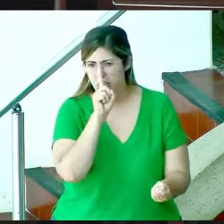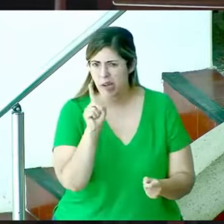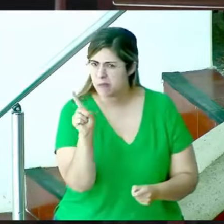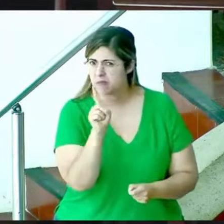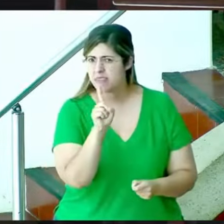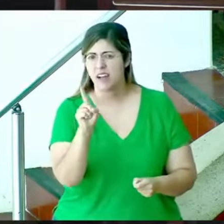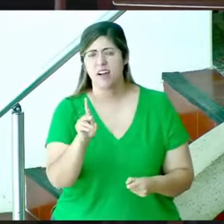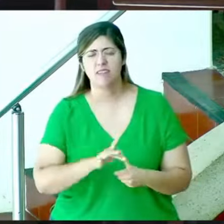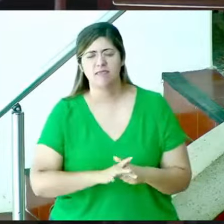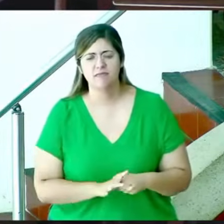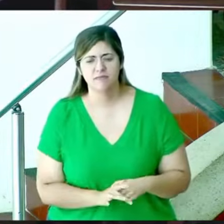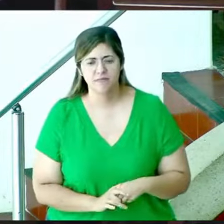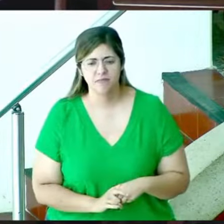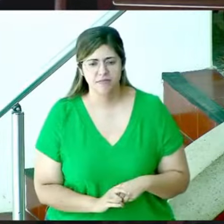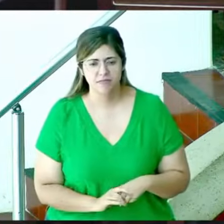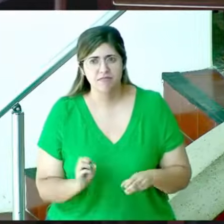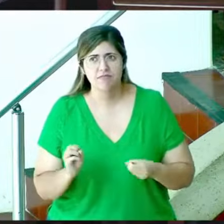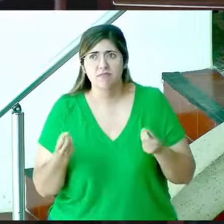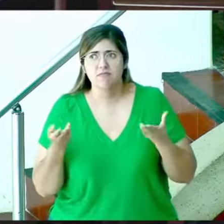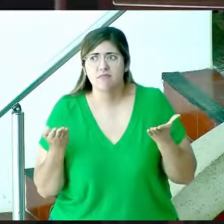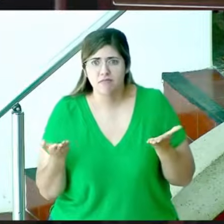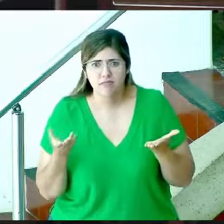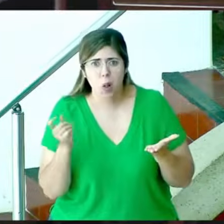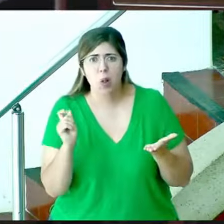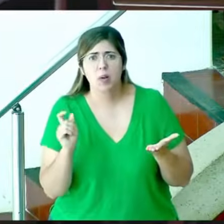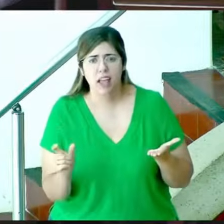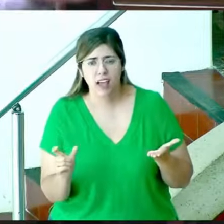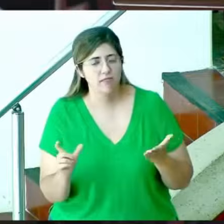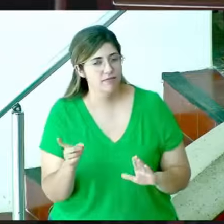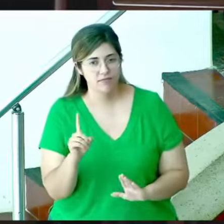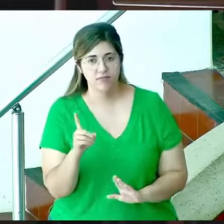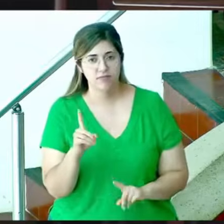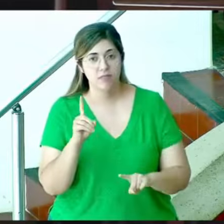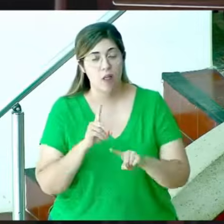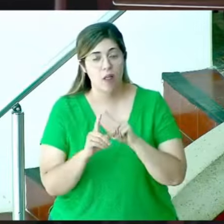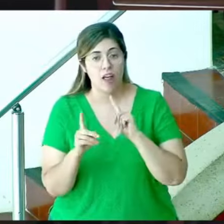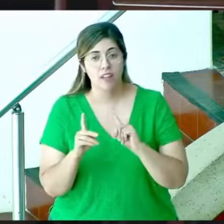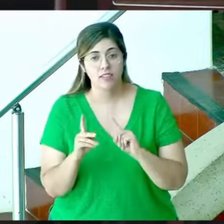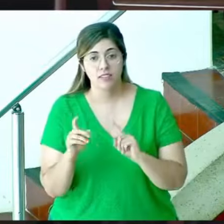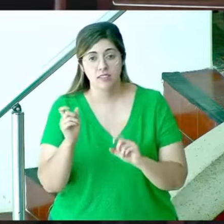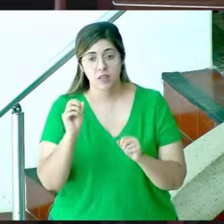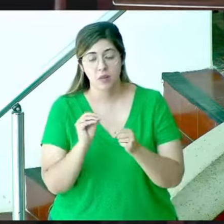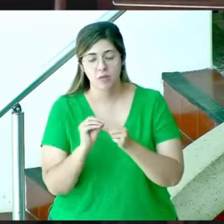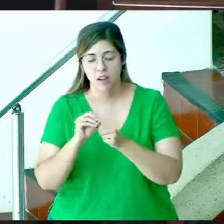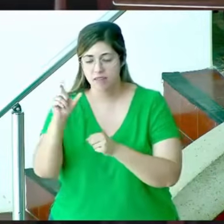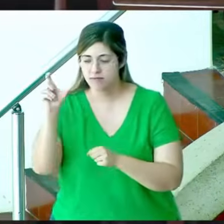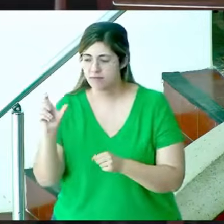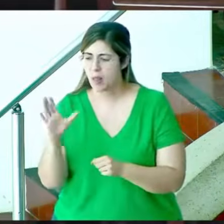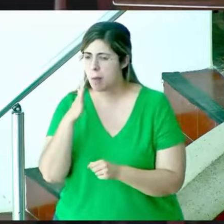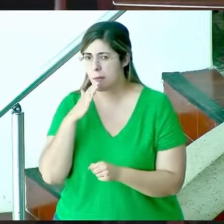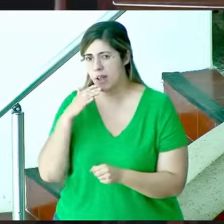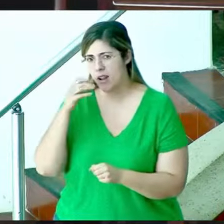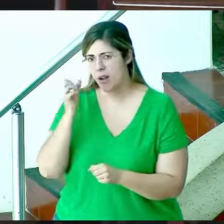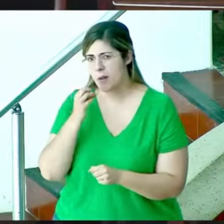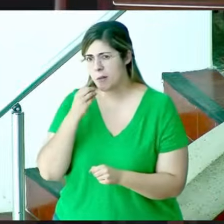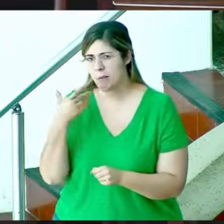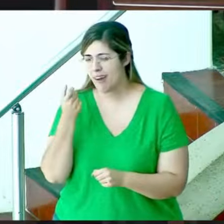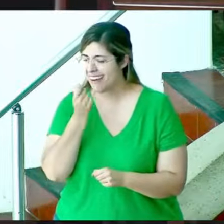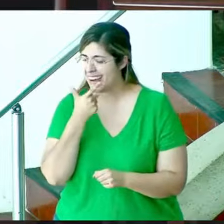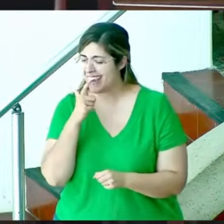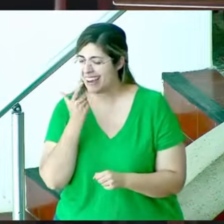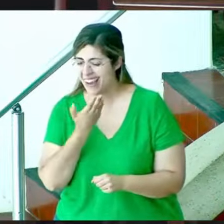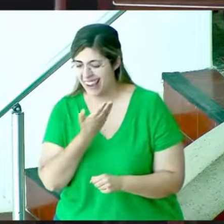com assim, e agora, o que fazer? Nunca a gente cria um avatar assim. A gente cria um avatar com o melhor de nós, e a gente tem tanta coisa boa para